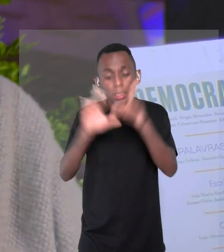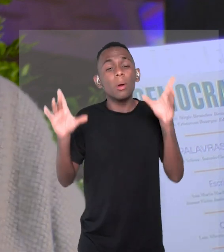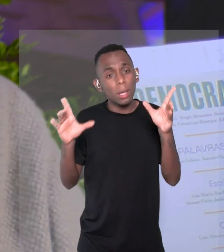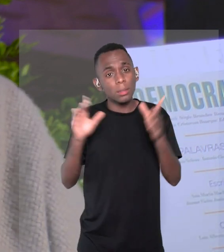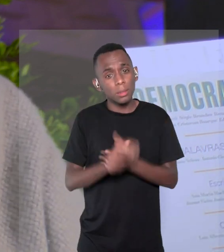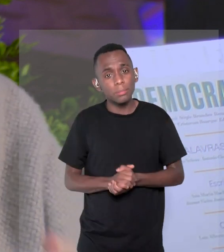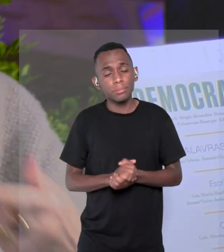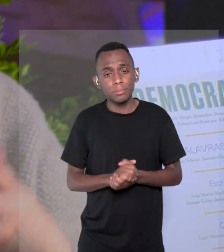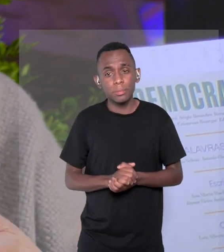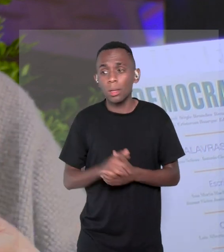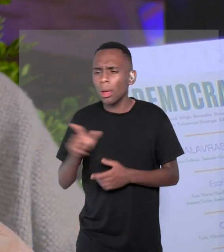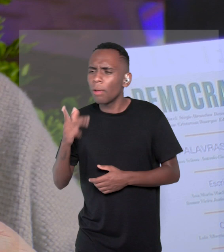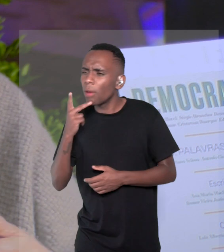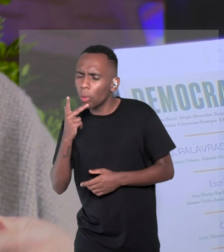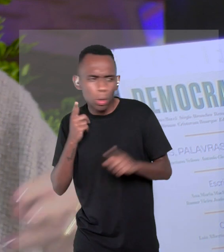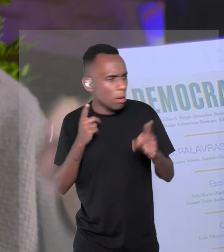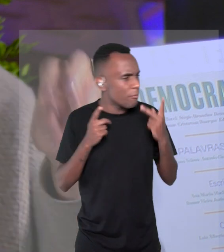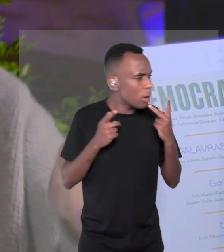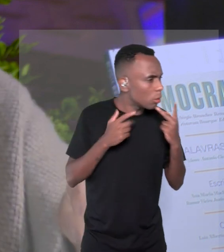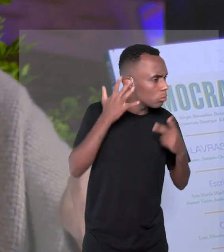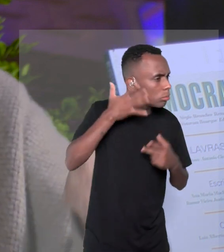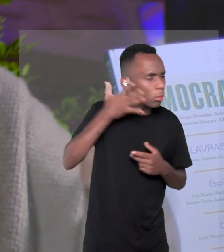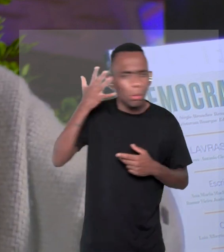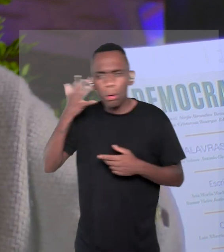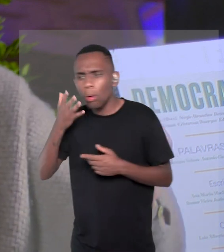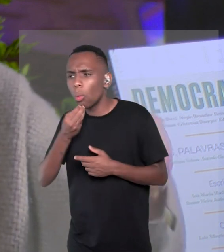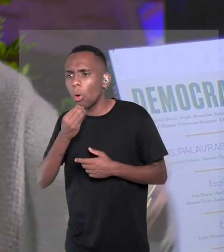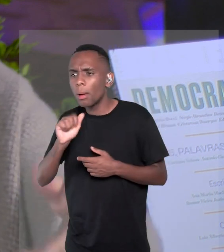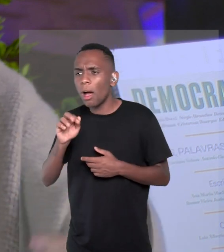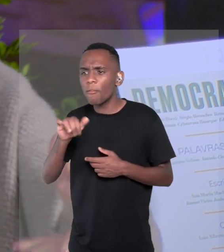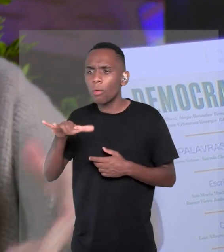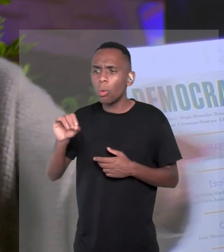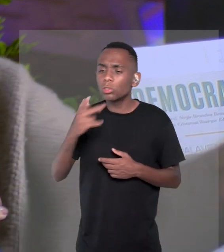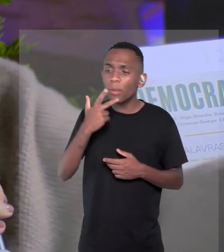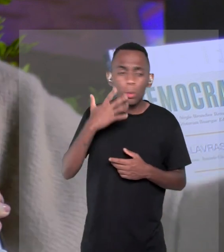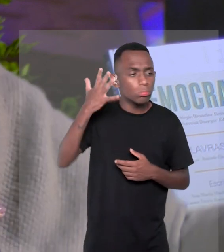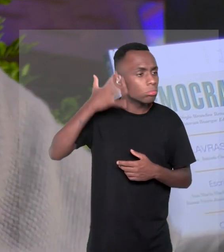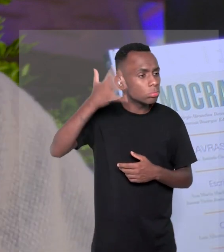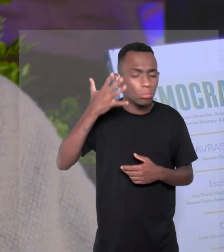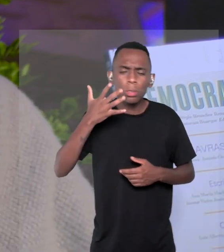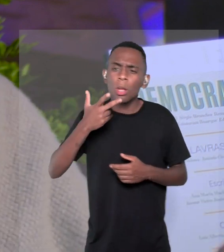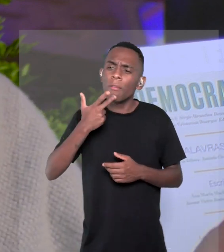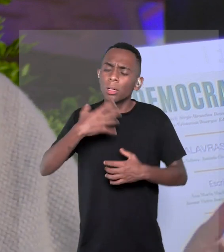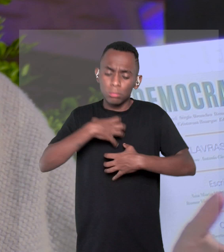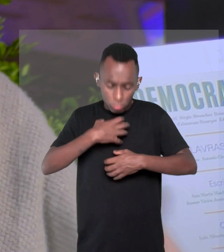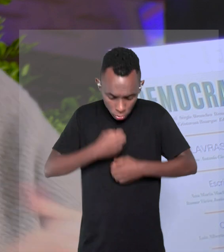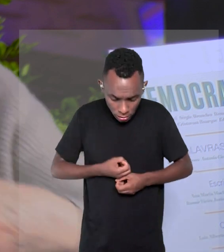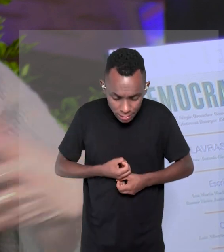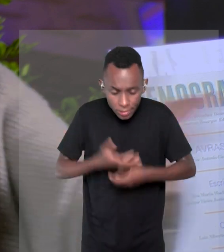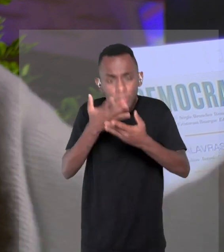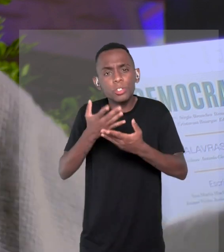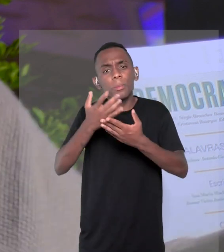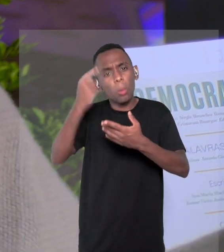estamos procurando? Nós estamos procurando encarná-la no cotidiano.